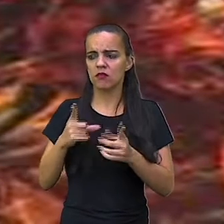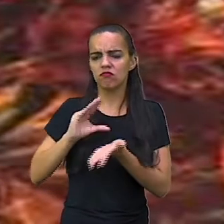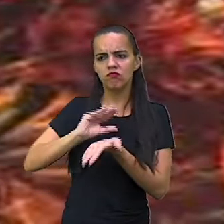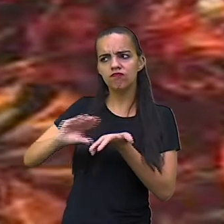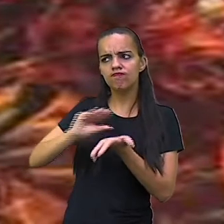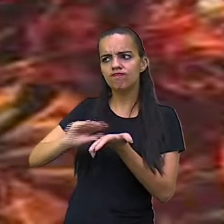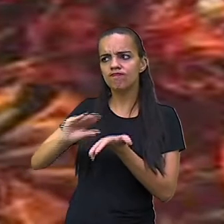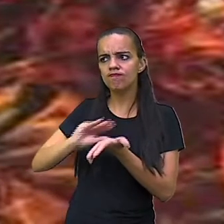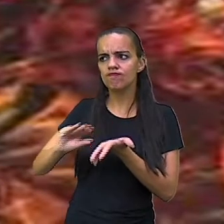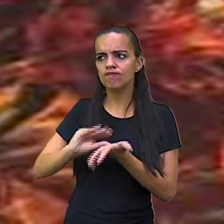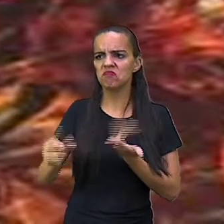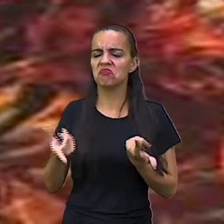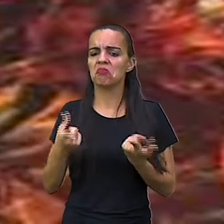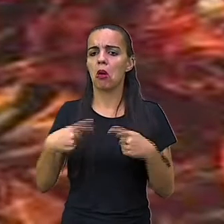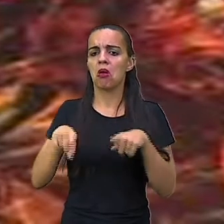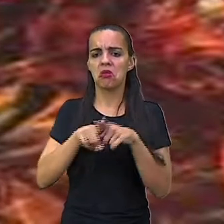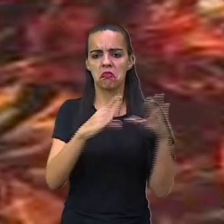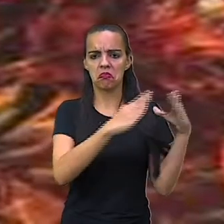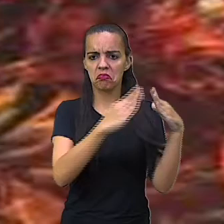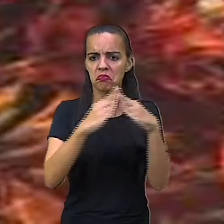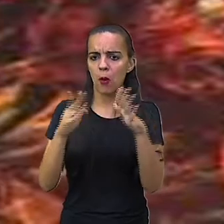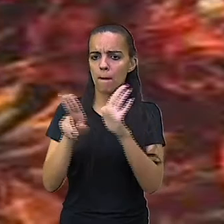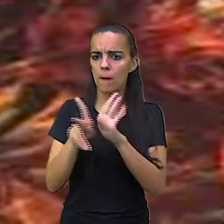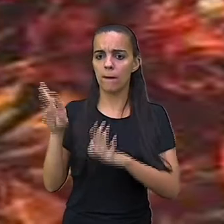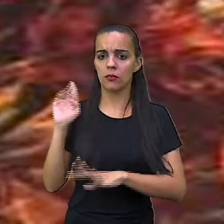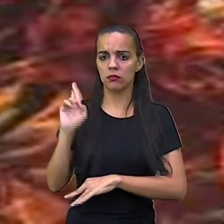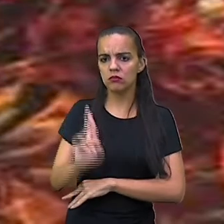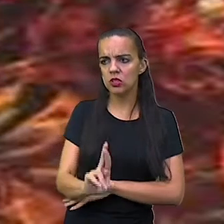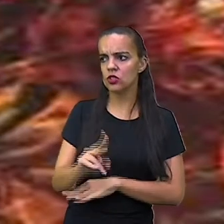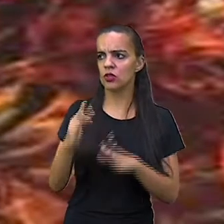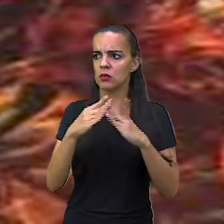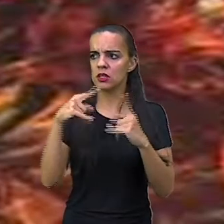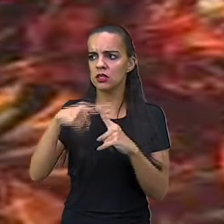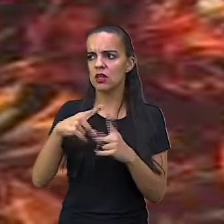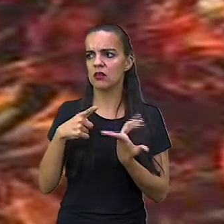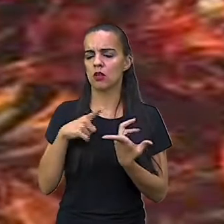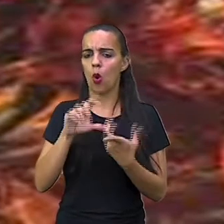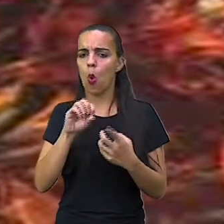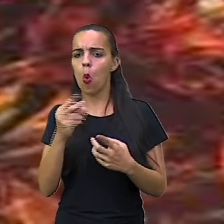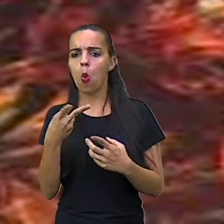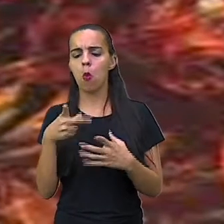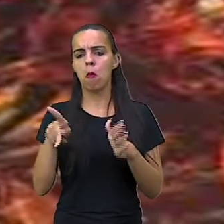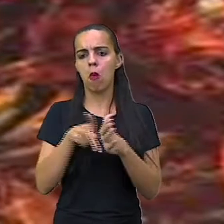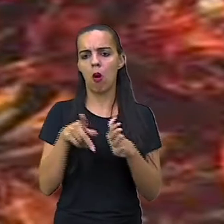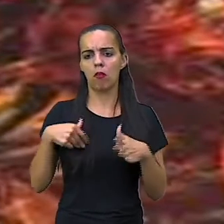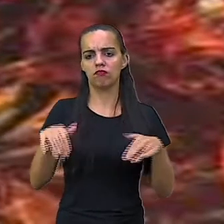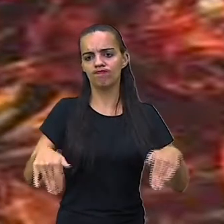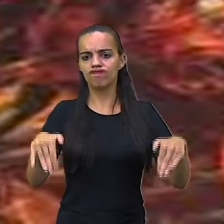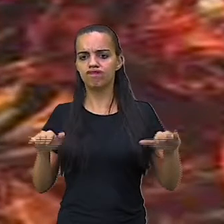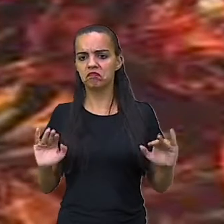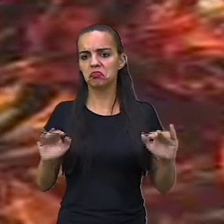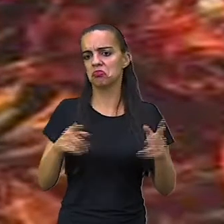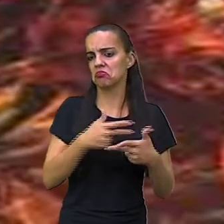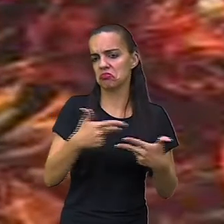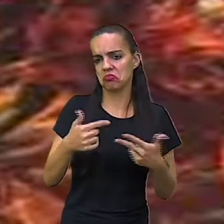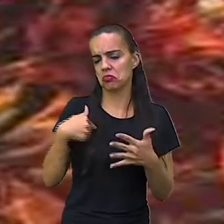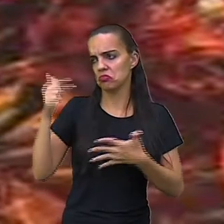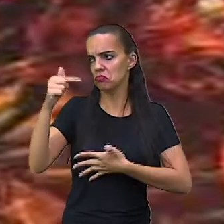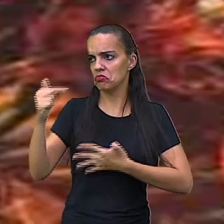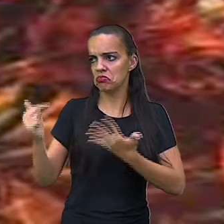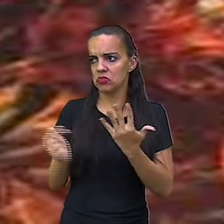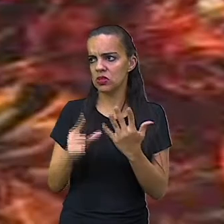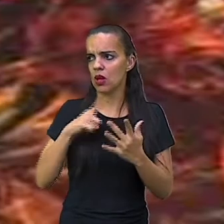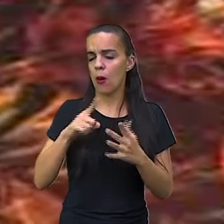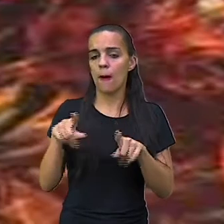capitalismo, as instituições religiosas, o racismo e o patriarcado. Através de uma análise crítica